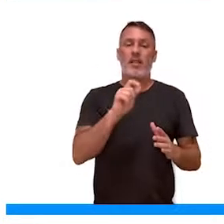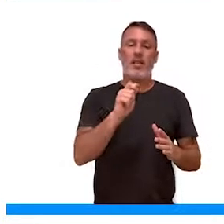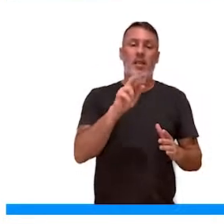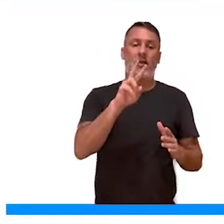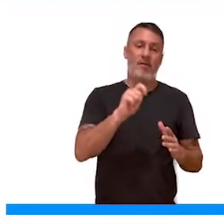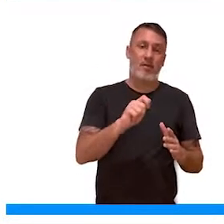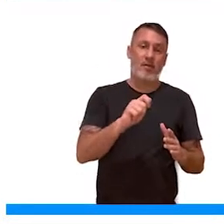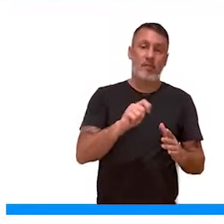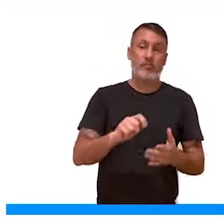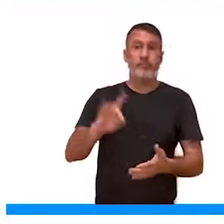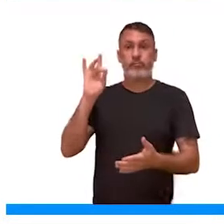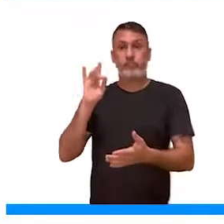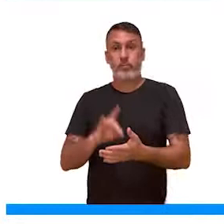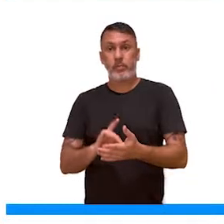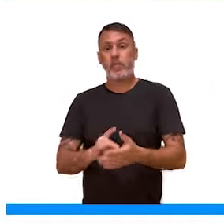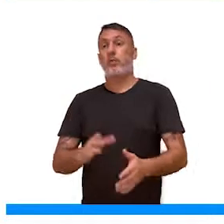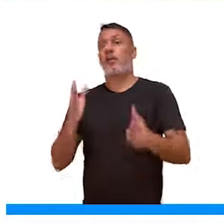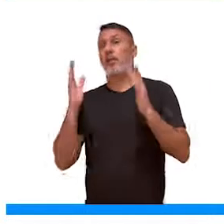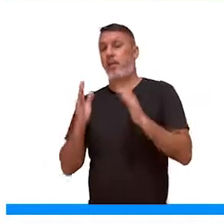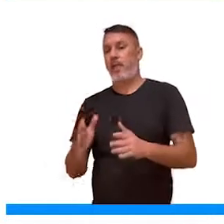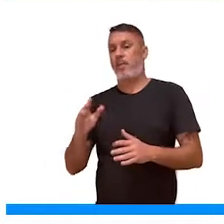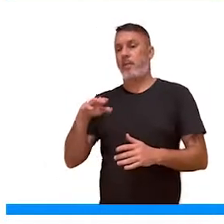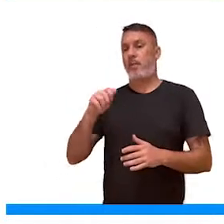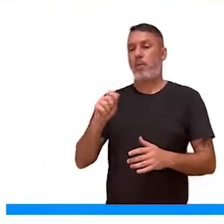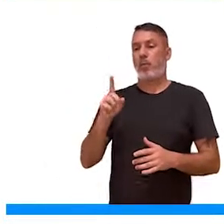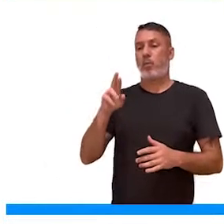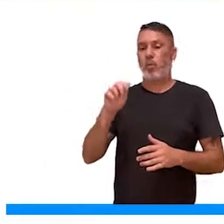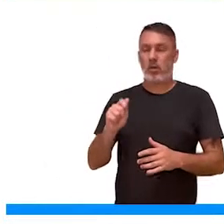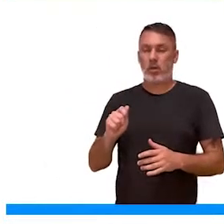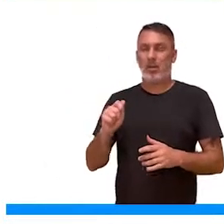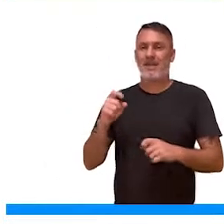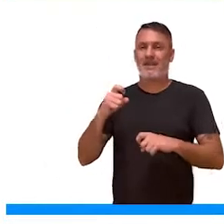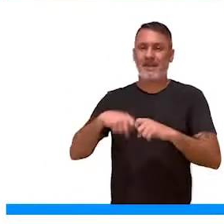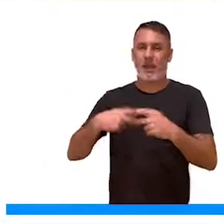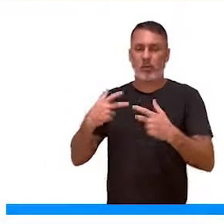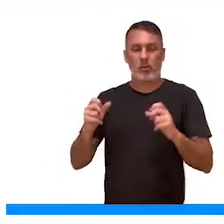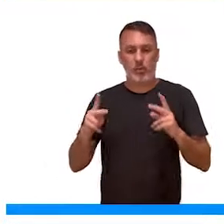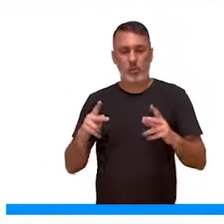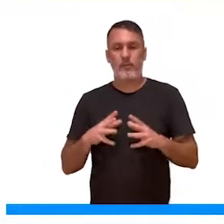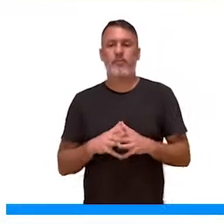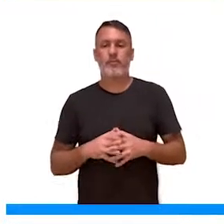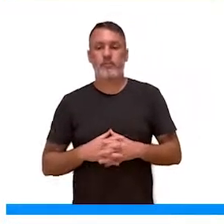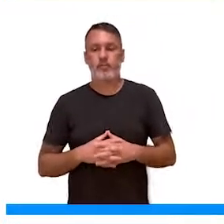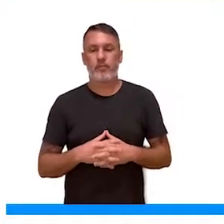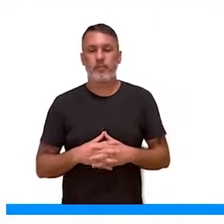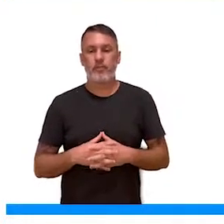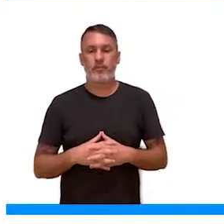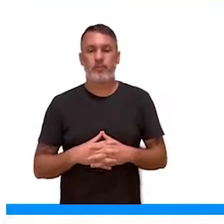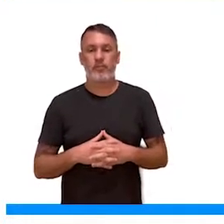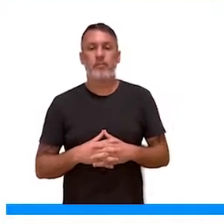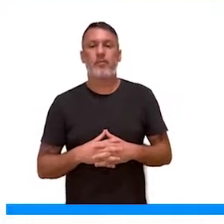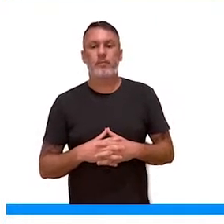larvária. Definitivo é aquele que apresenta a fase madura sexualmente, o adulto.